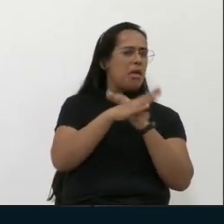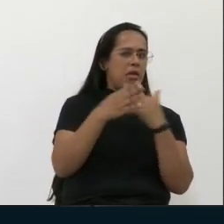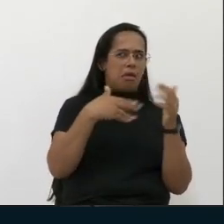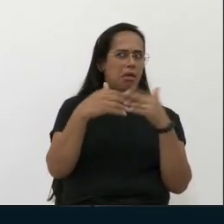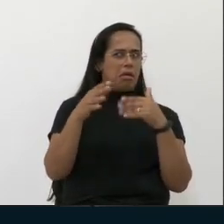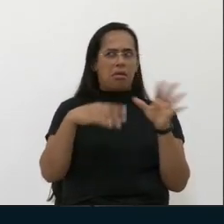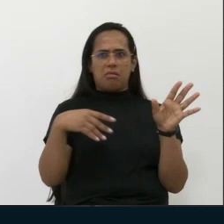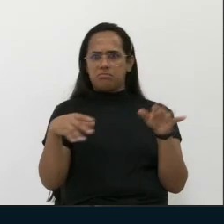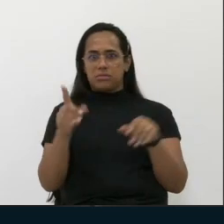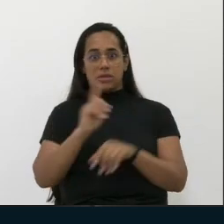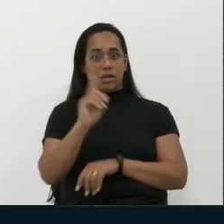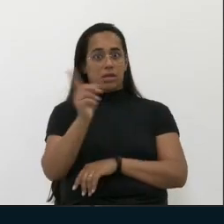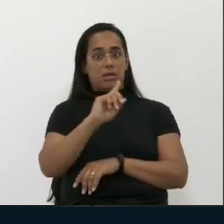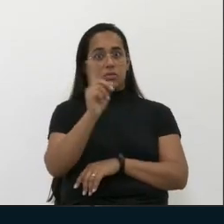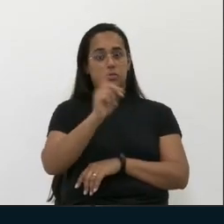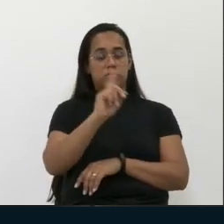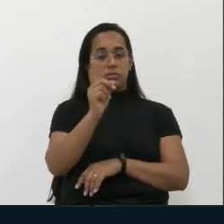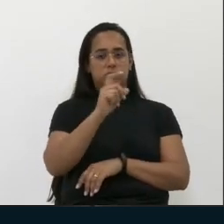é mentira.